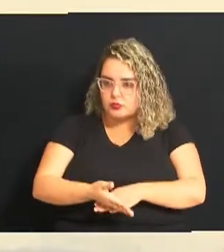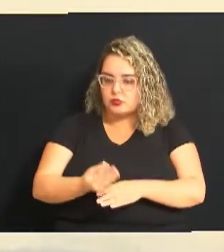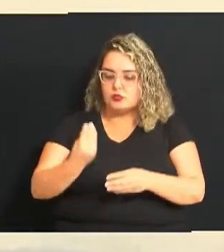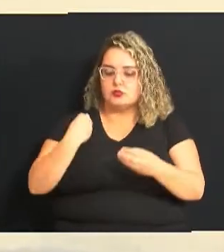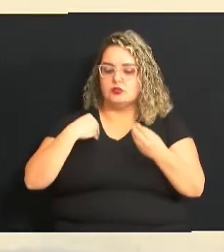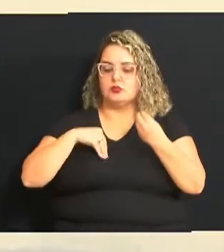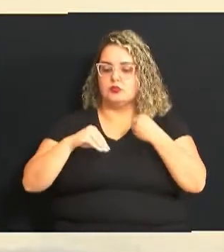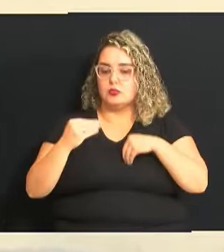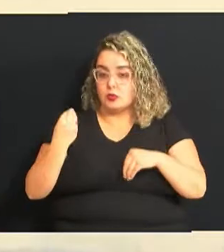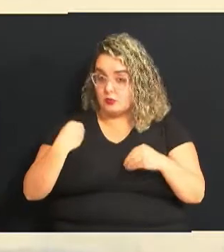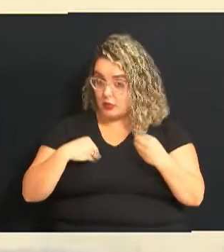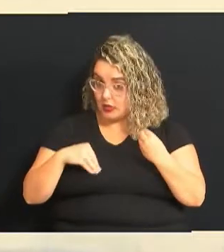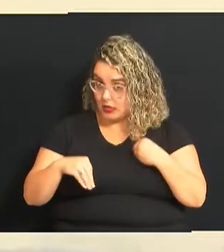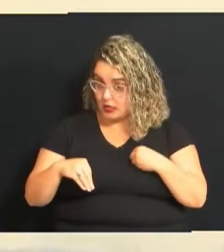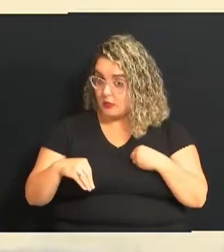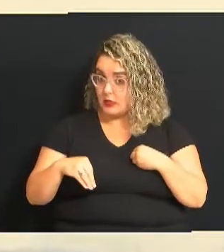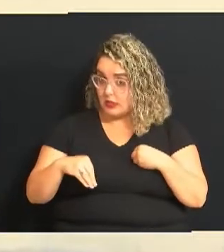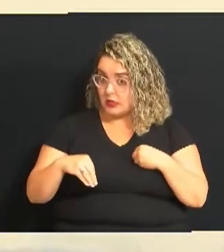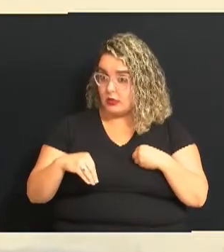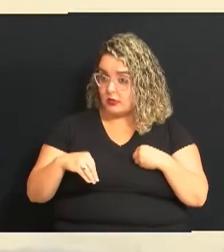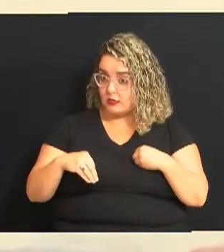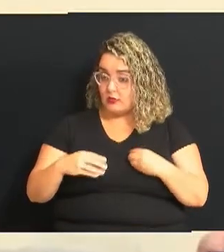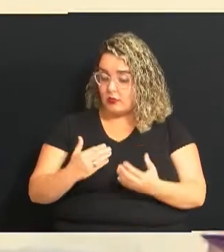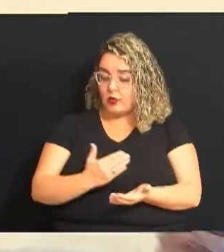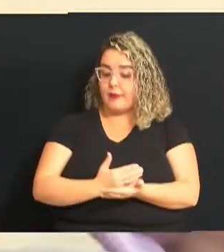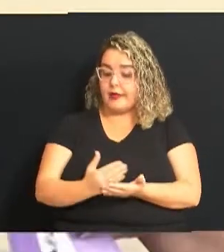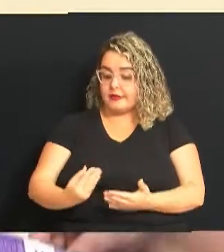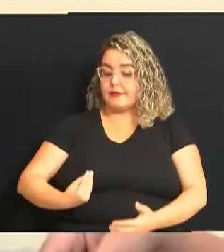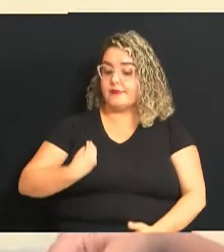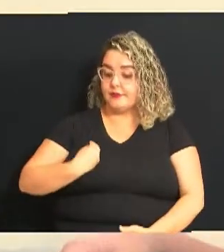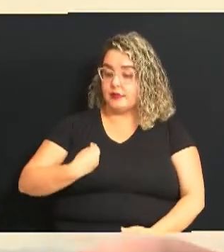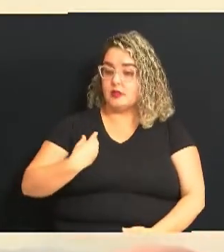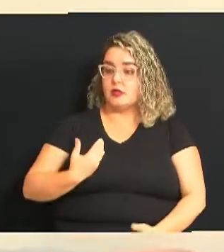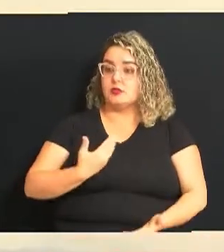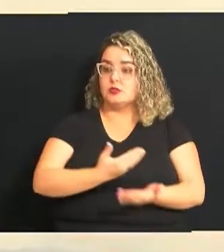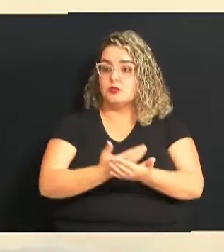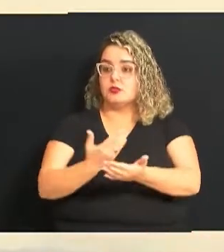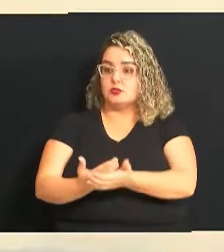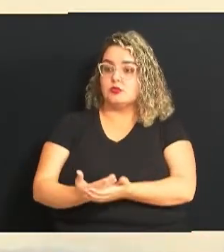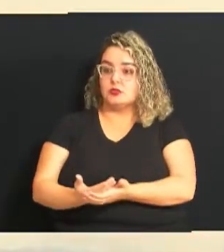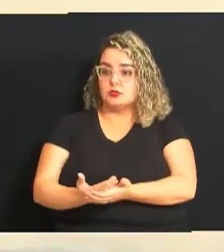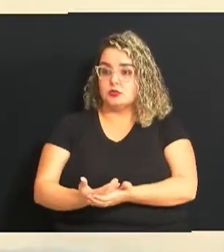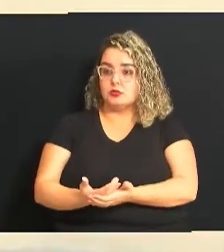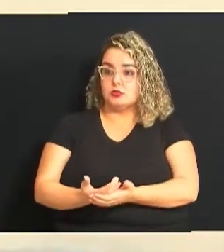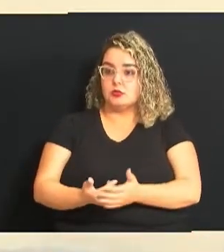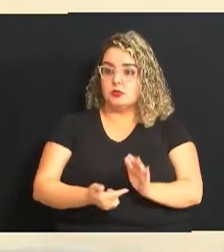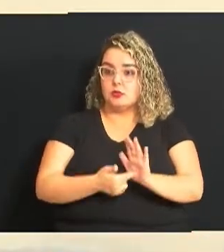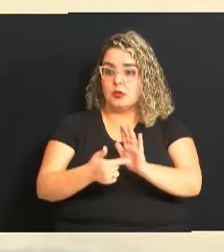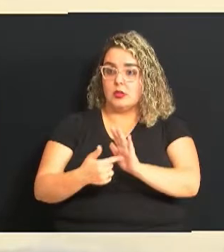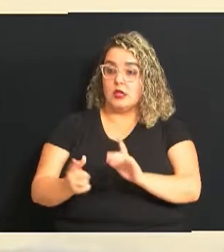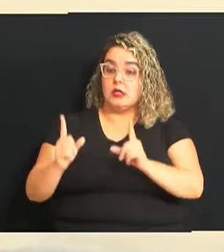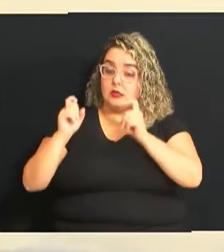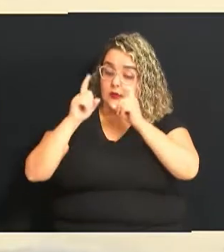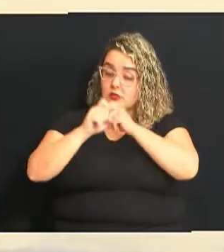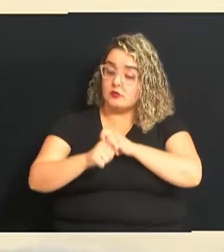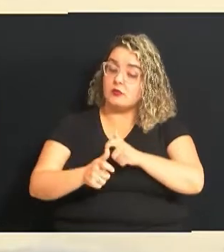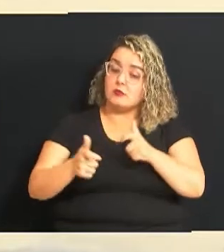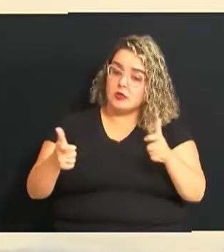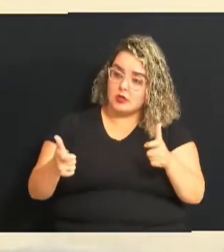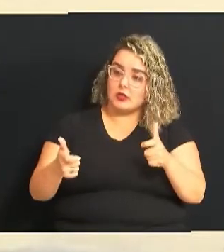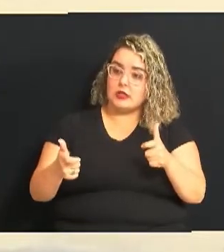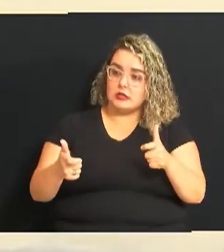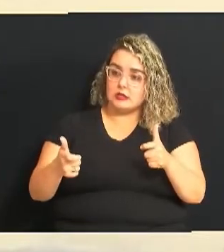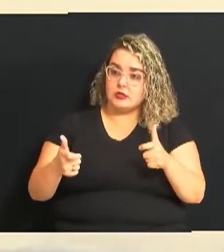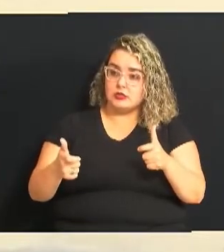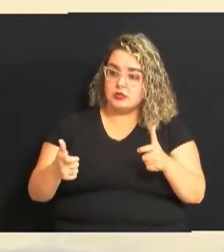depressão, os estudos demonstram que ela tem uma maior dificuldade de sair desse